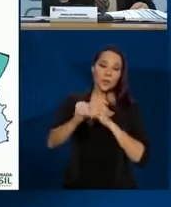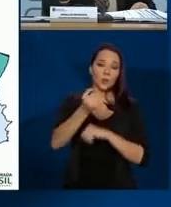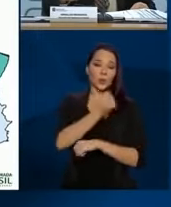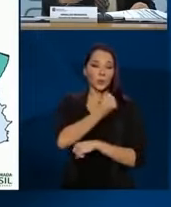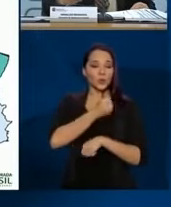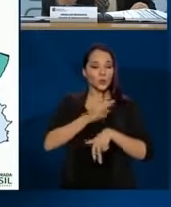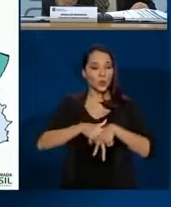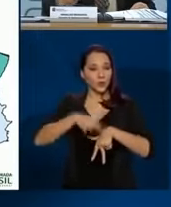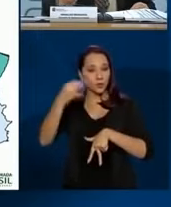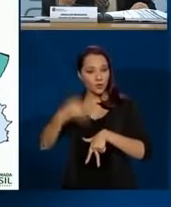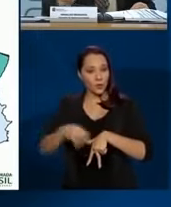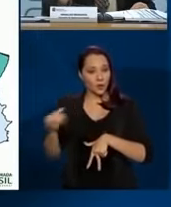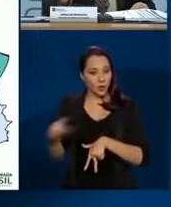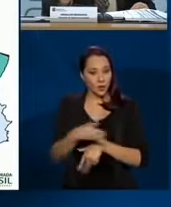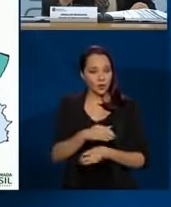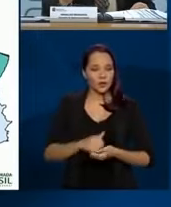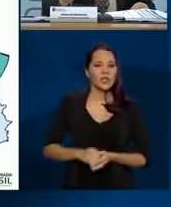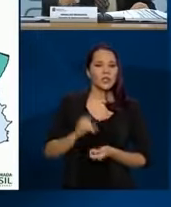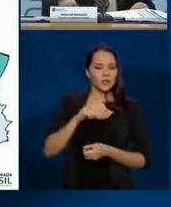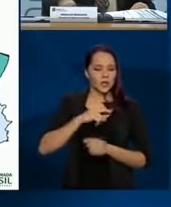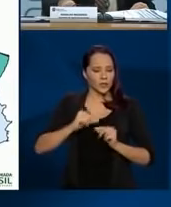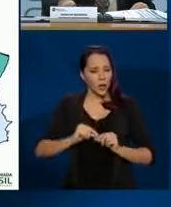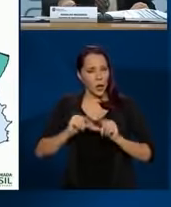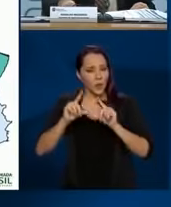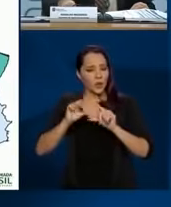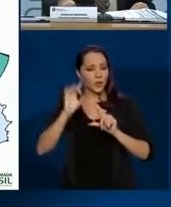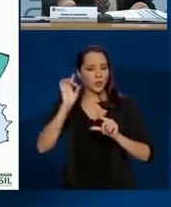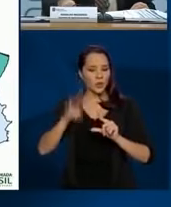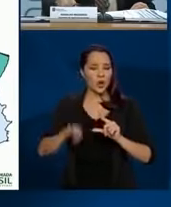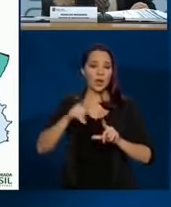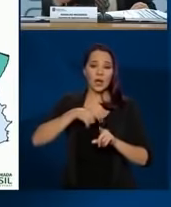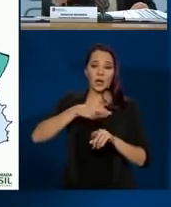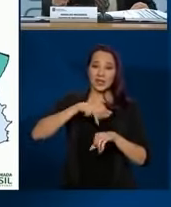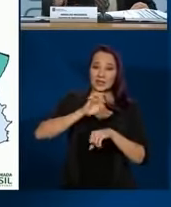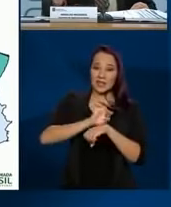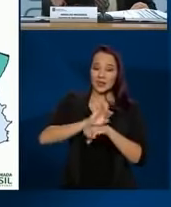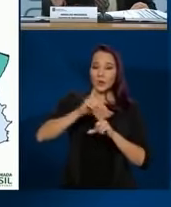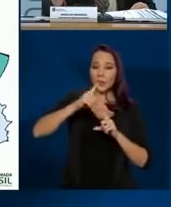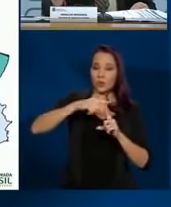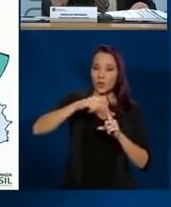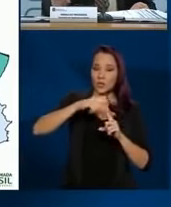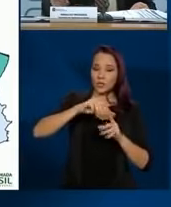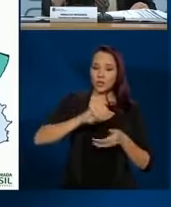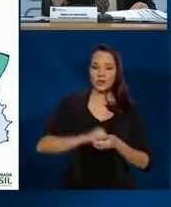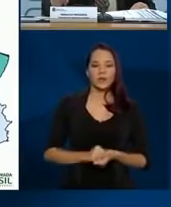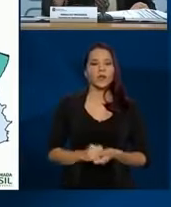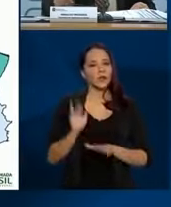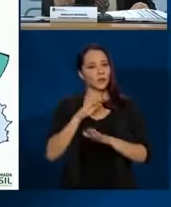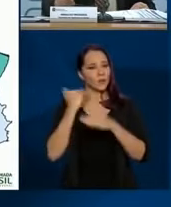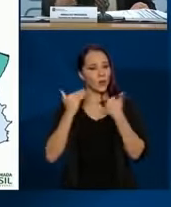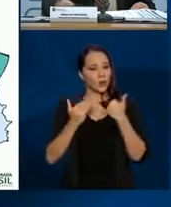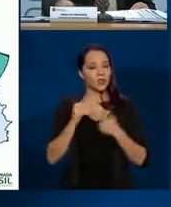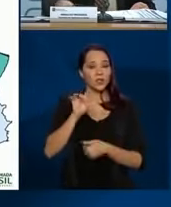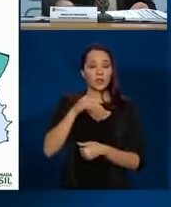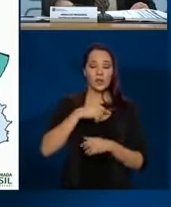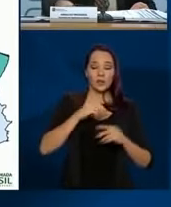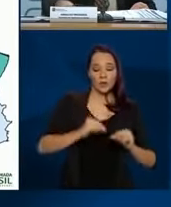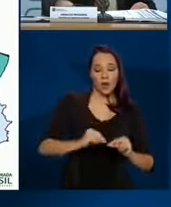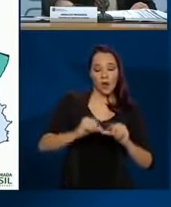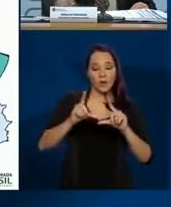casos, só houve incremento de casos especificamente no Tocantins, e com relação ao óbitos a gente só teve